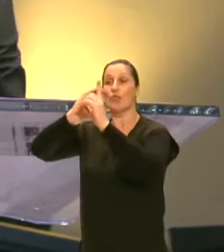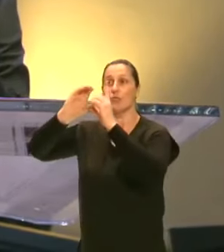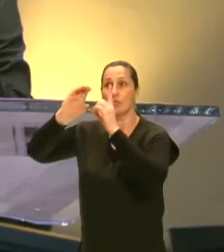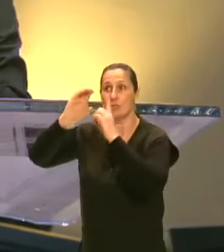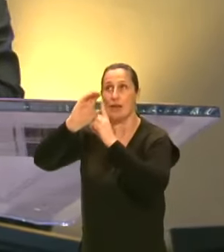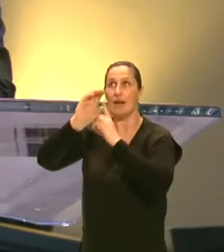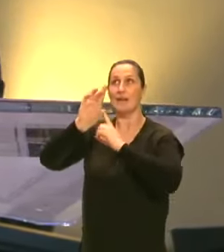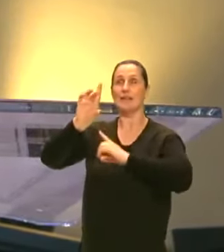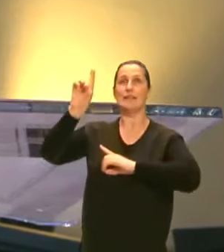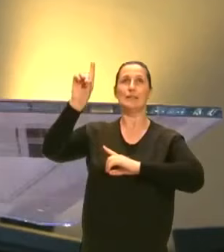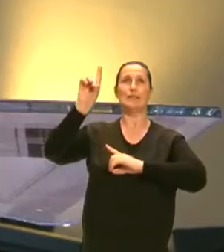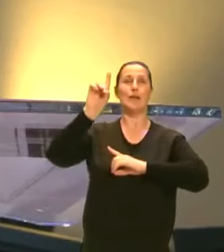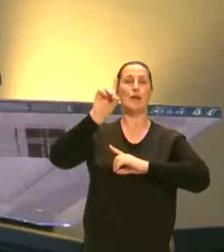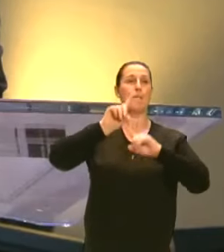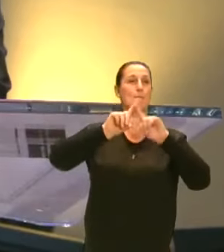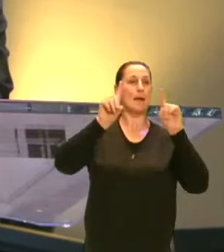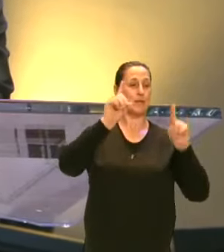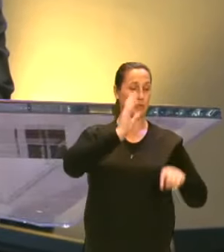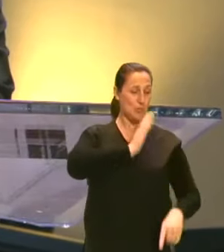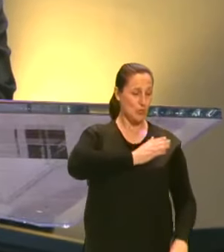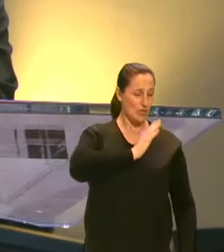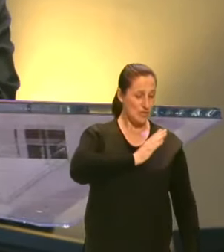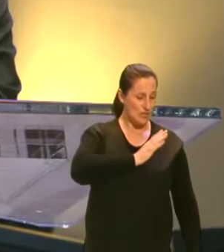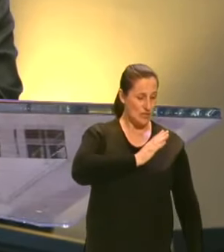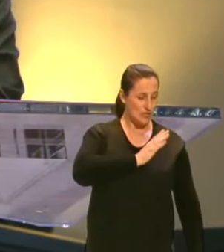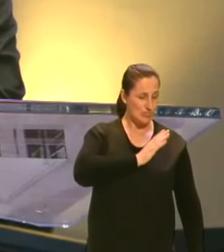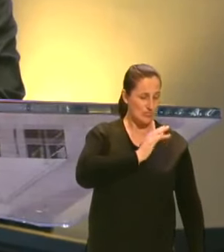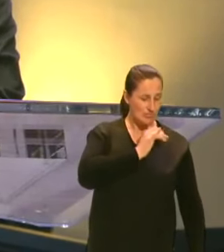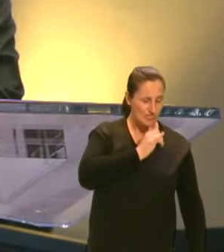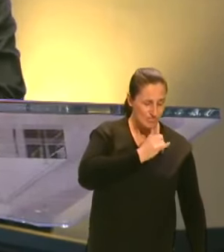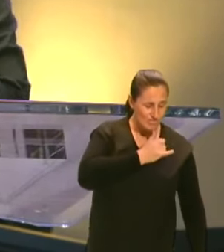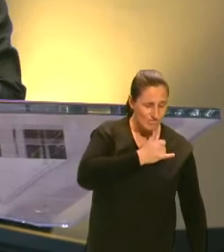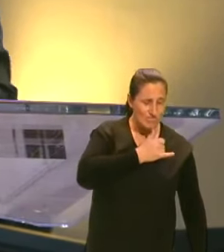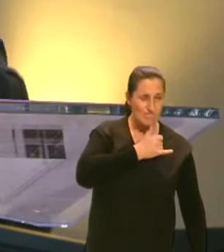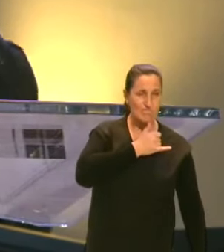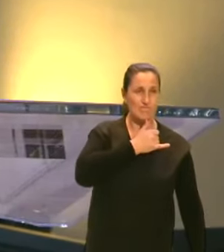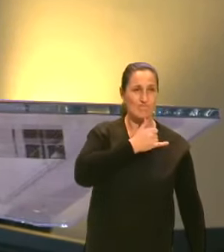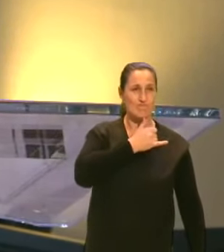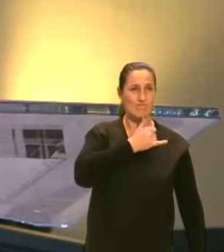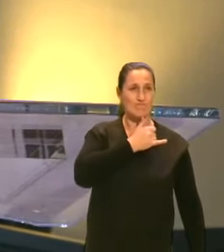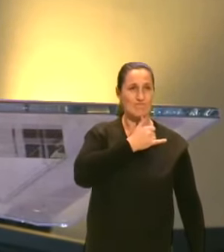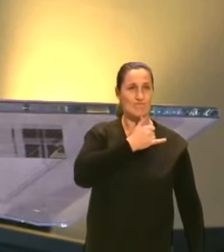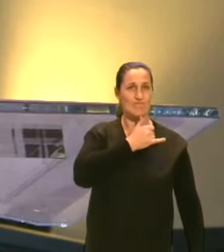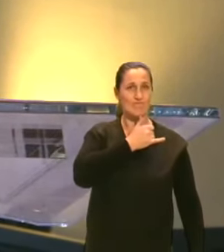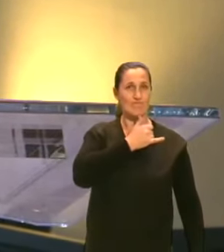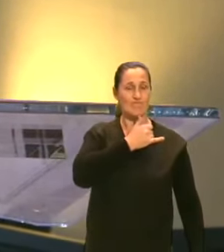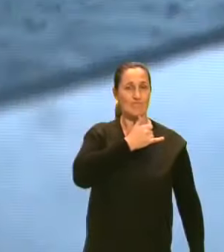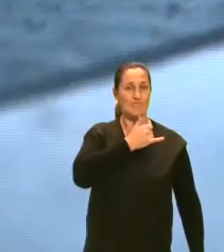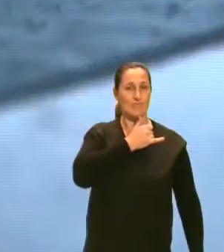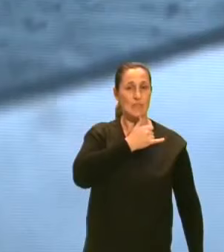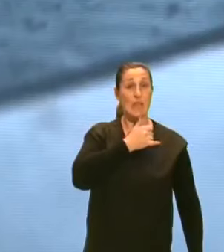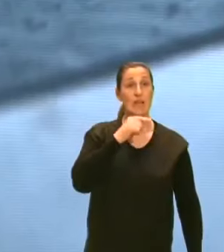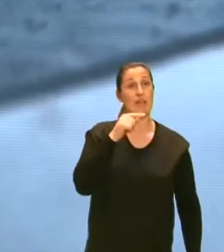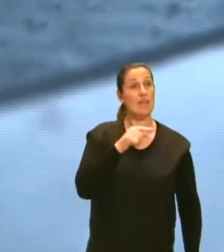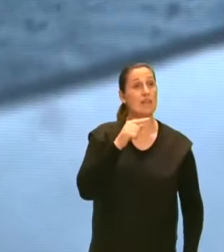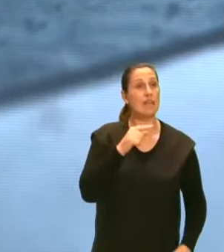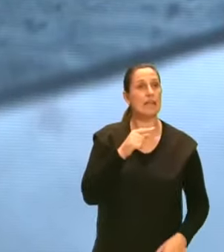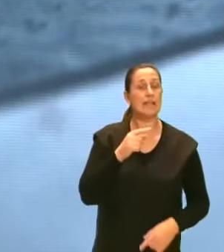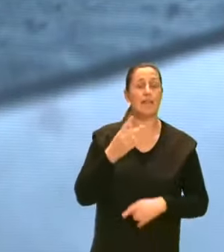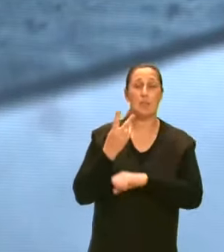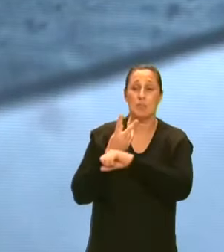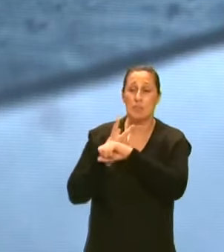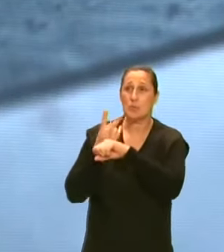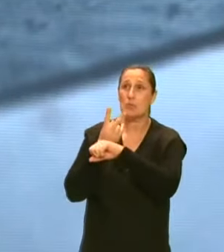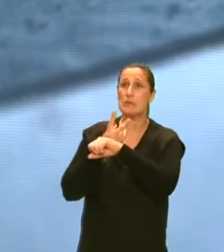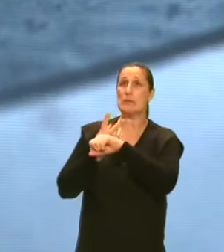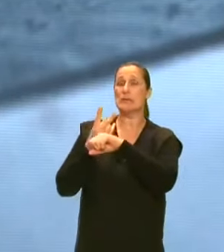mas o seu coração estava entristecido. E de alguma forma ele estava procurando alguma solução para